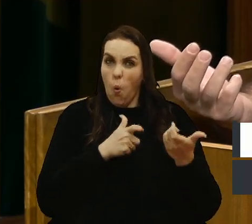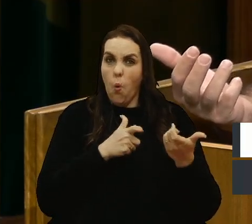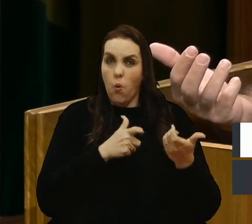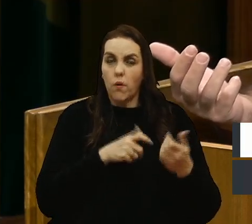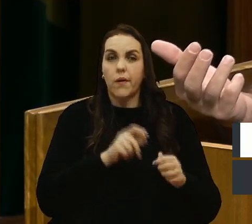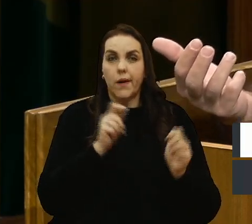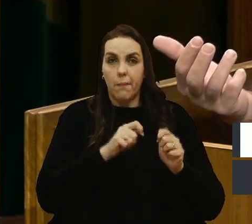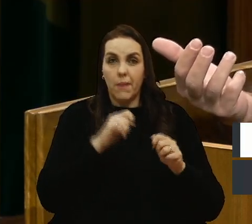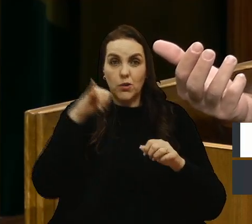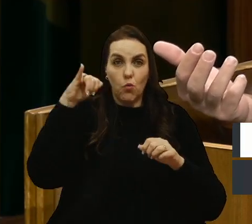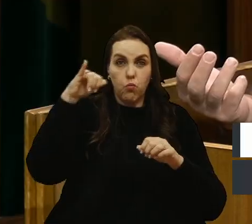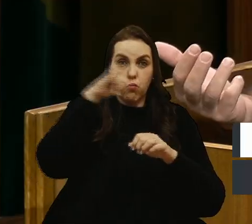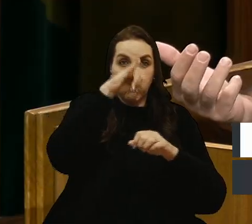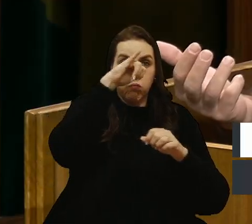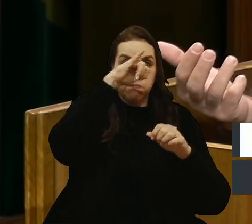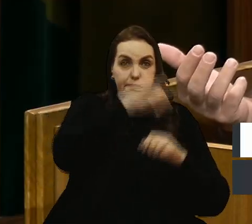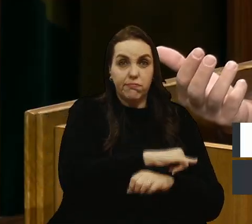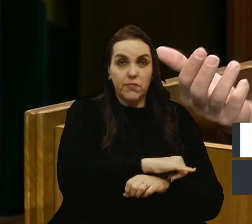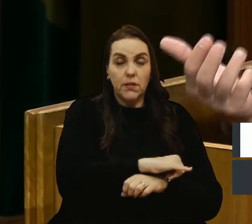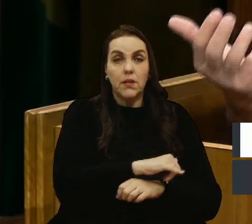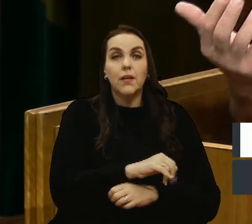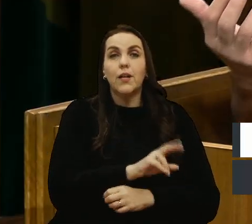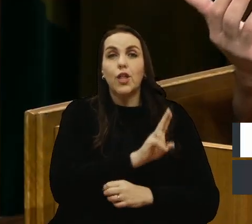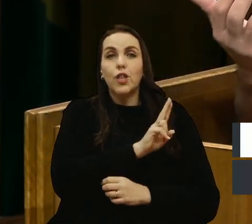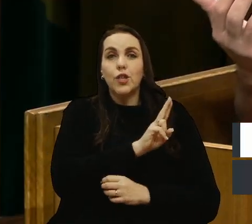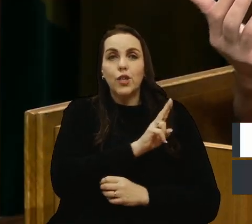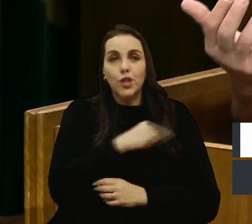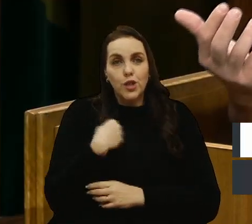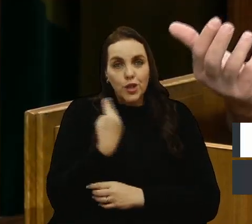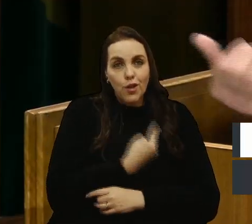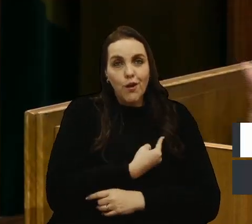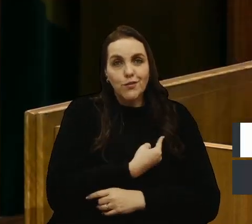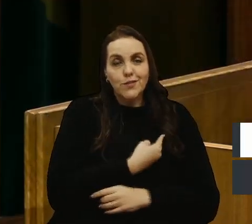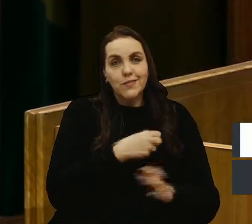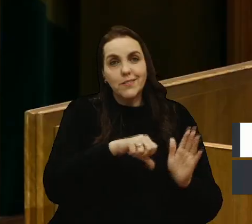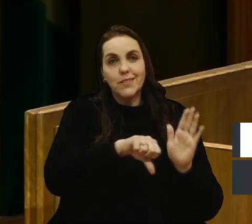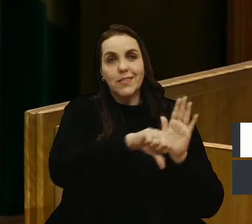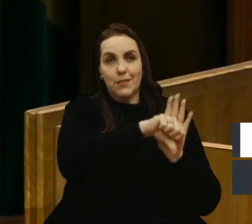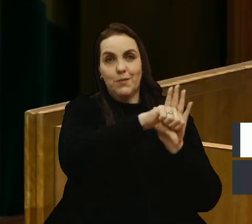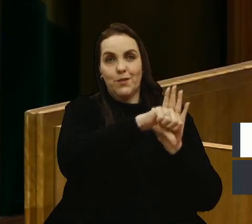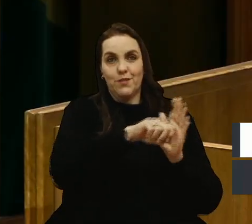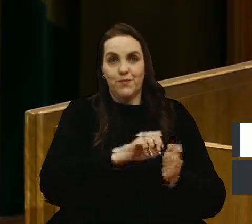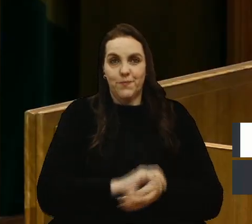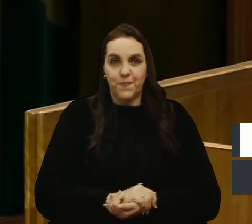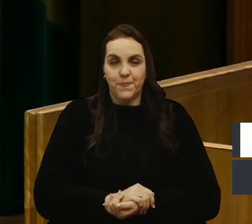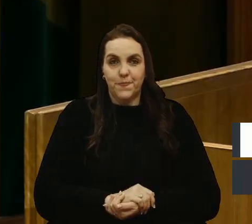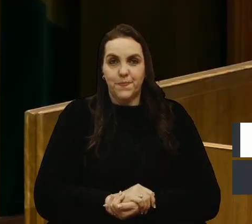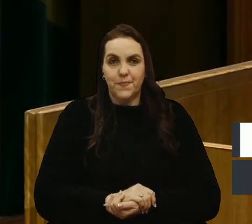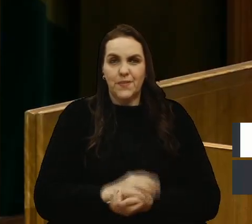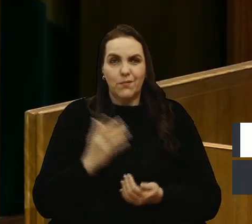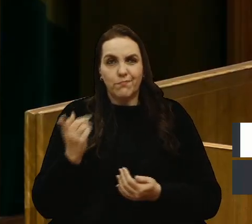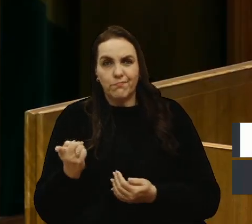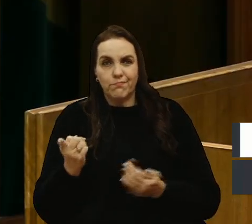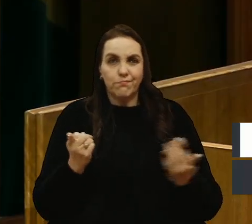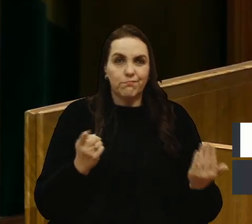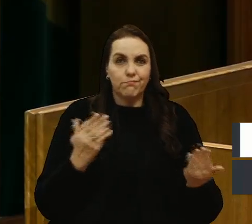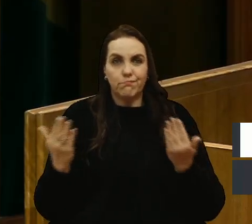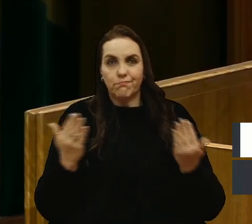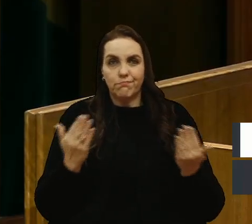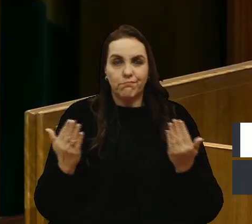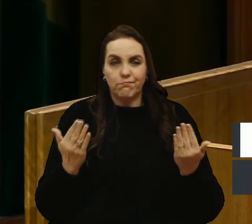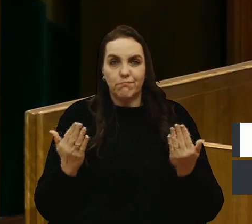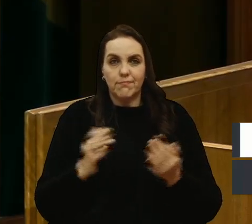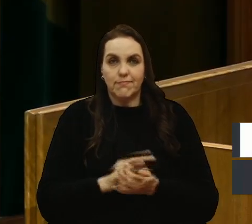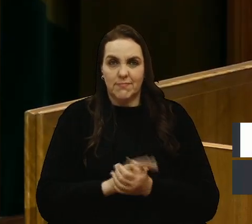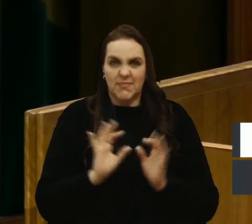a aeronave, chamando de nossos criminosos. Vejam, amigos, isso